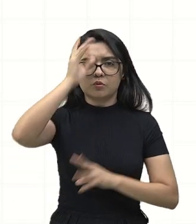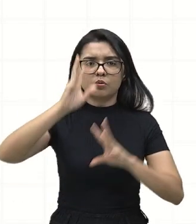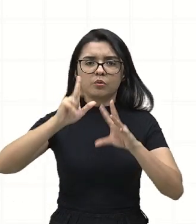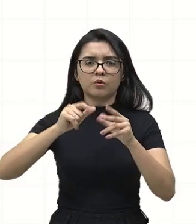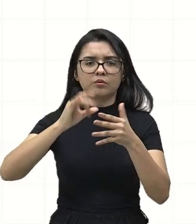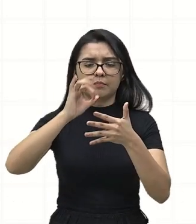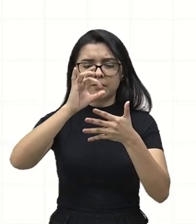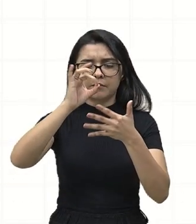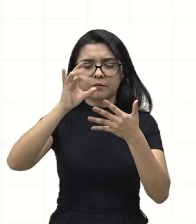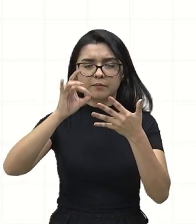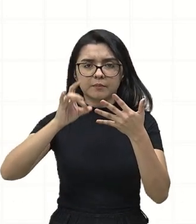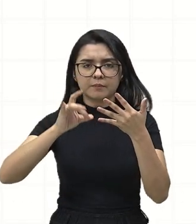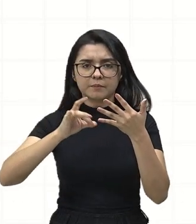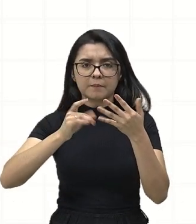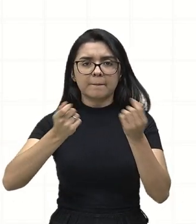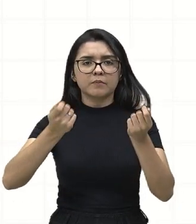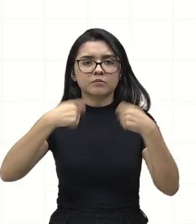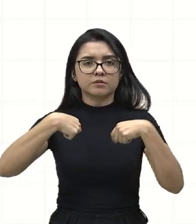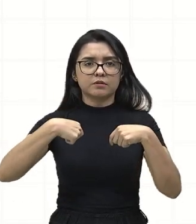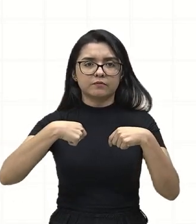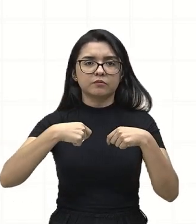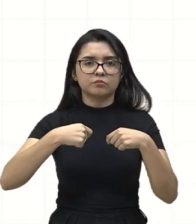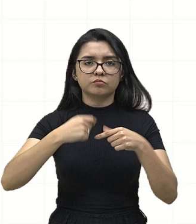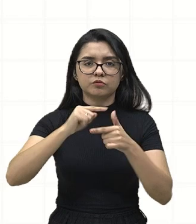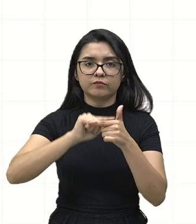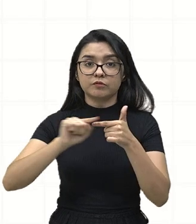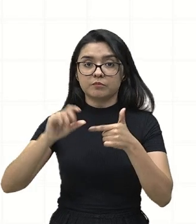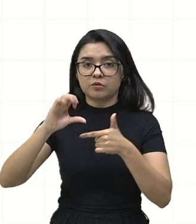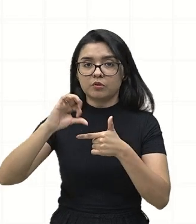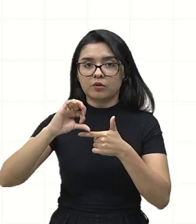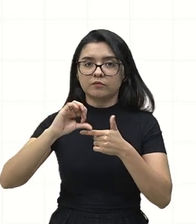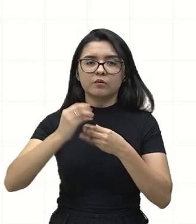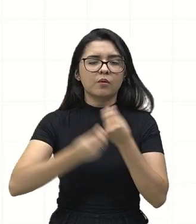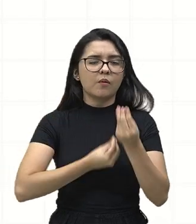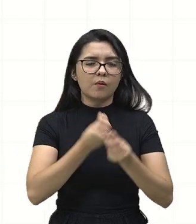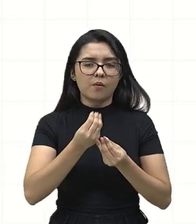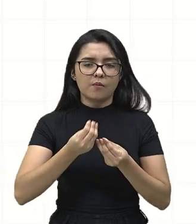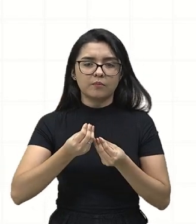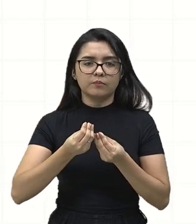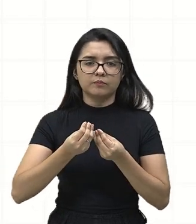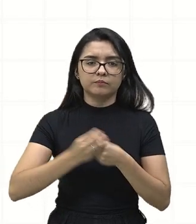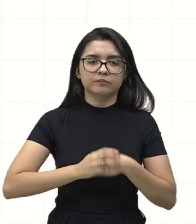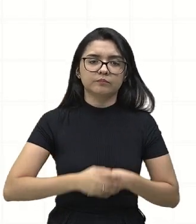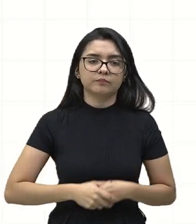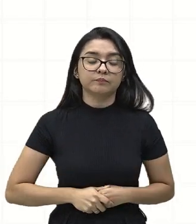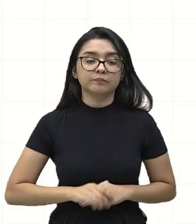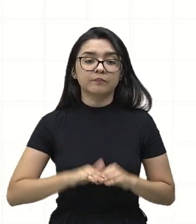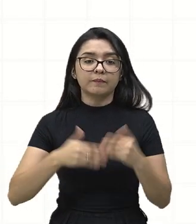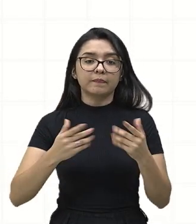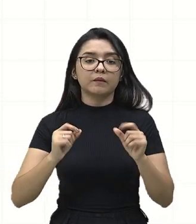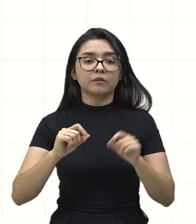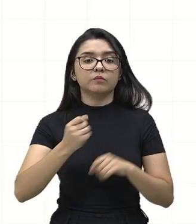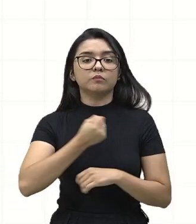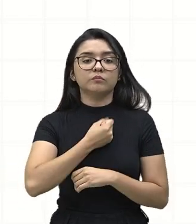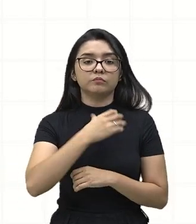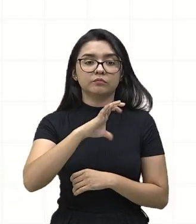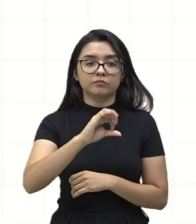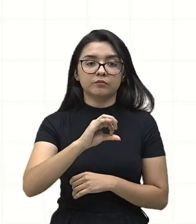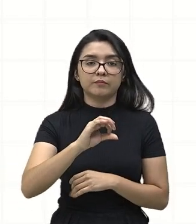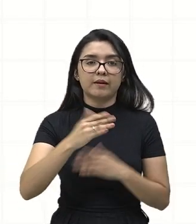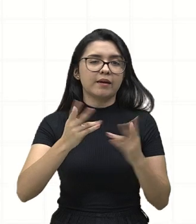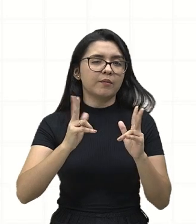valores para eu saber que é divisível por 9? Bem simples, olha só. O 9 é como se fosse